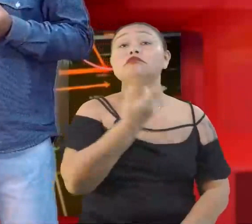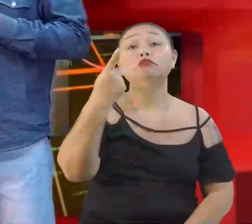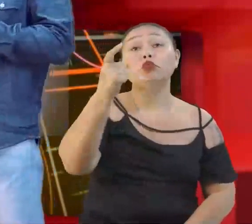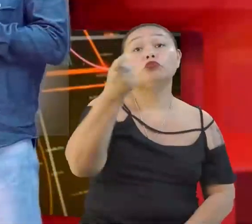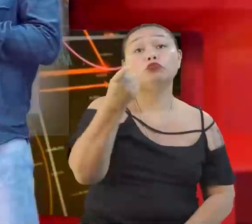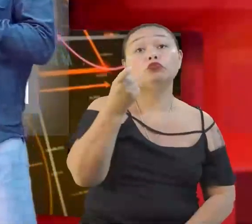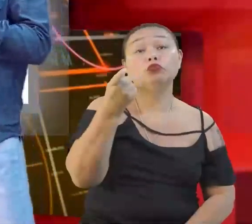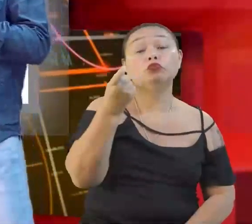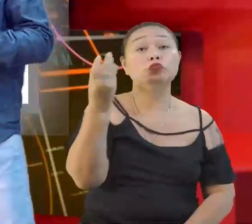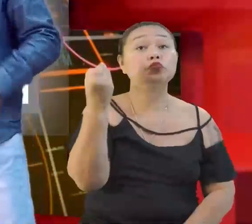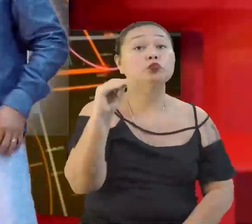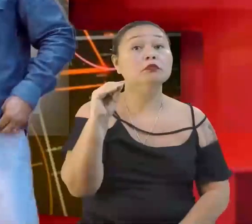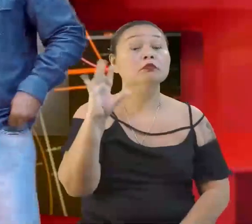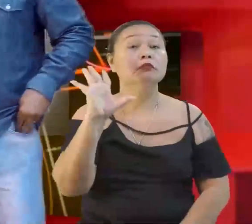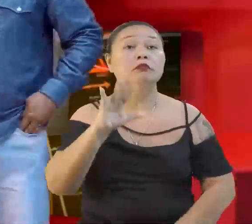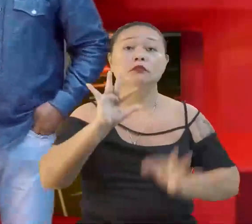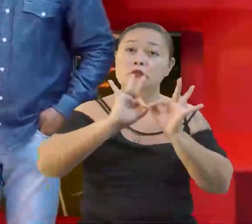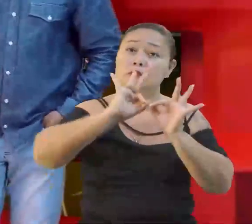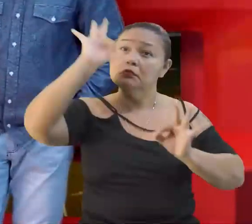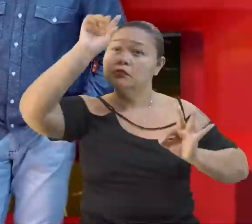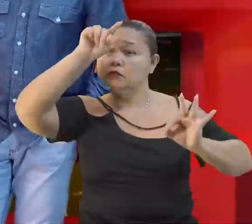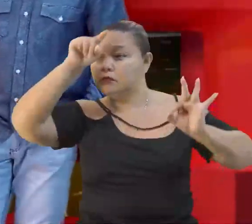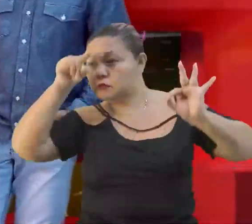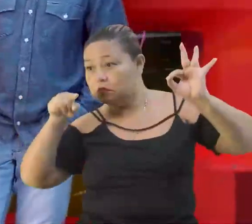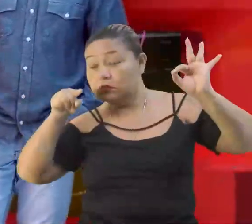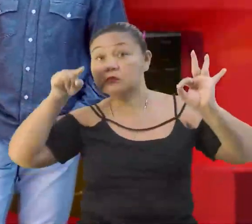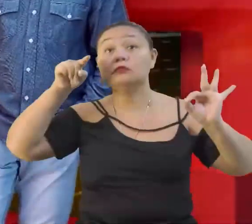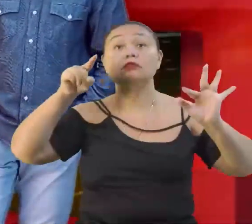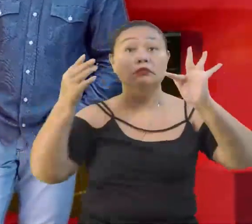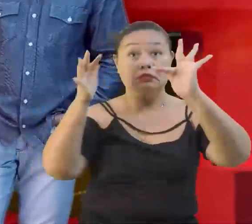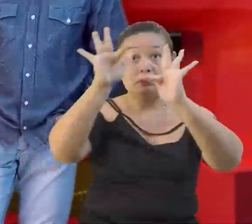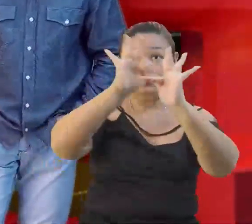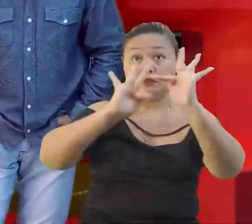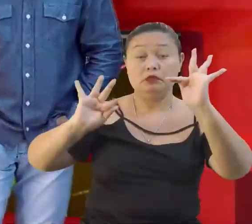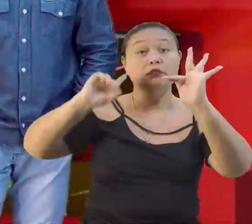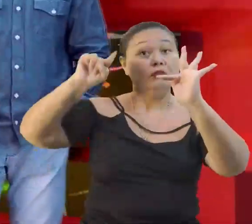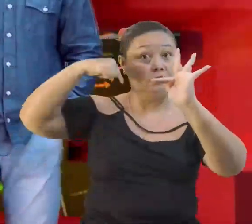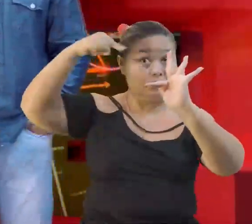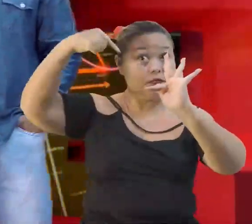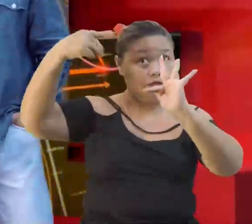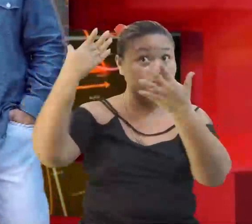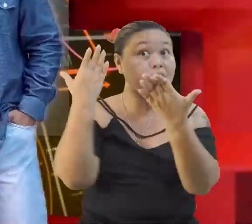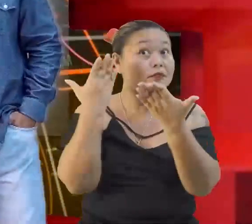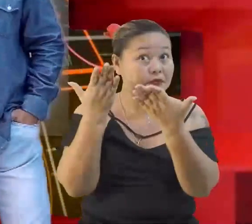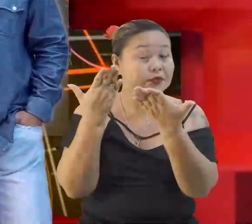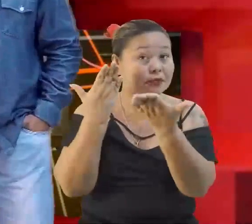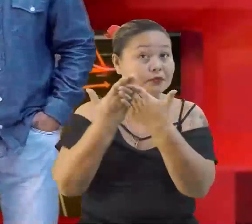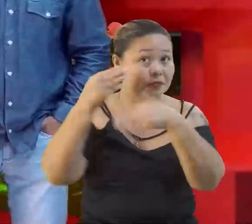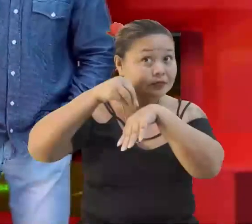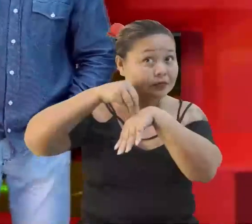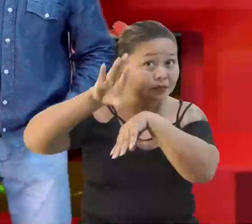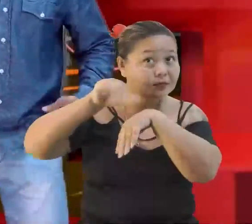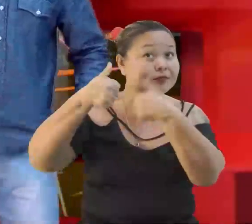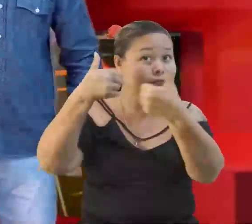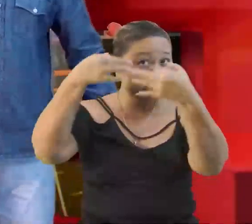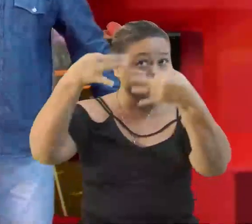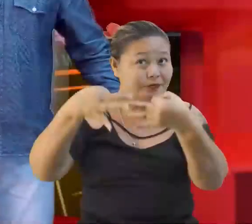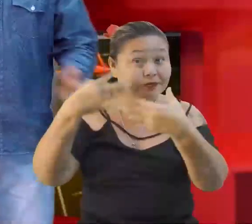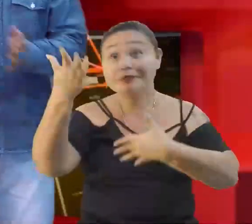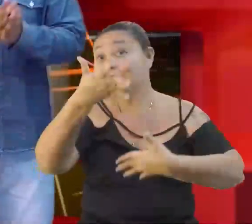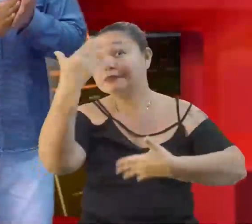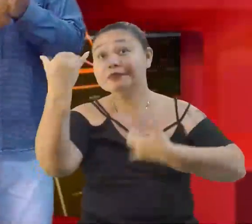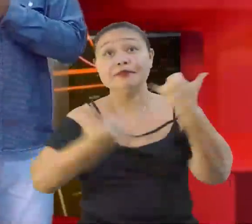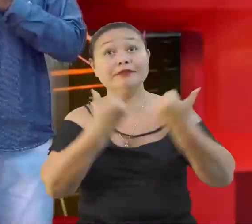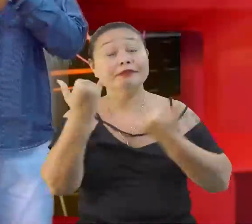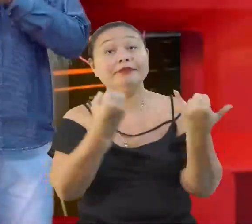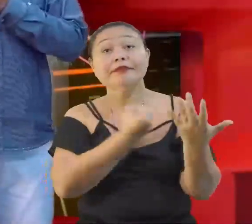essa parte de crescer e decrescer no gráfico, isso aí a gente também vai ver mais na frente, certo? Isso mesmo. Beleza? Vamos ao Brincando com os Números,